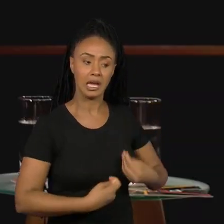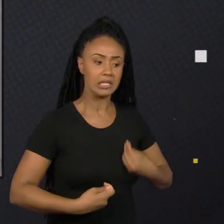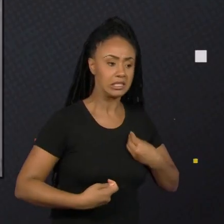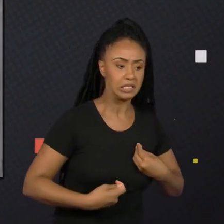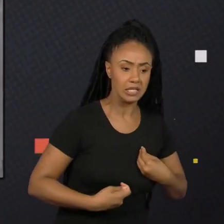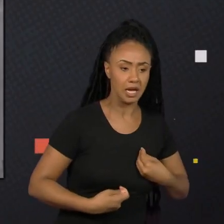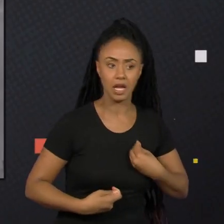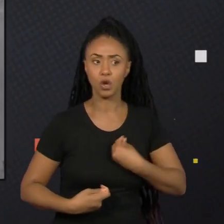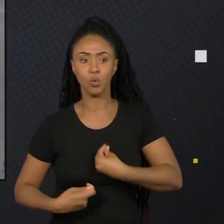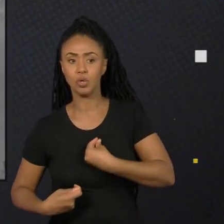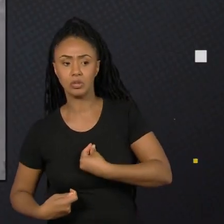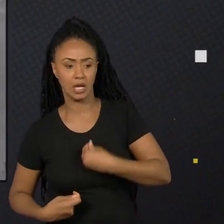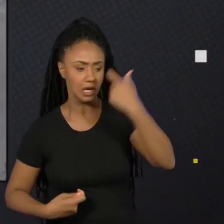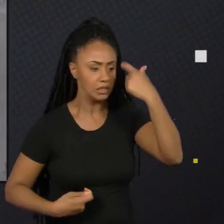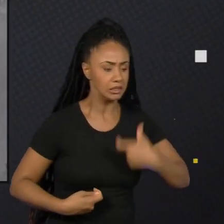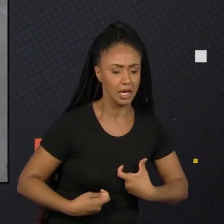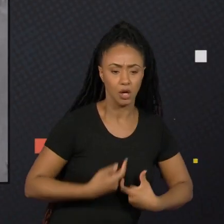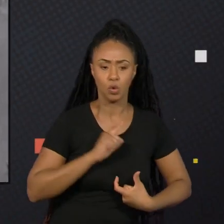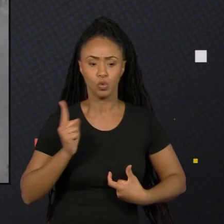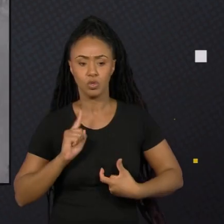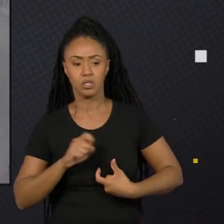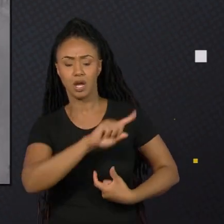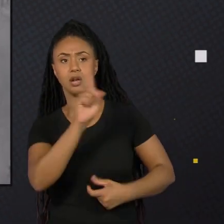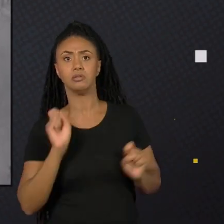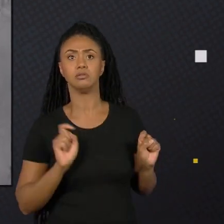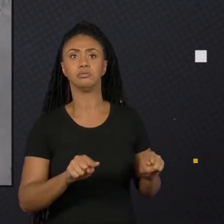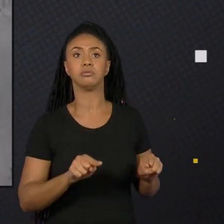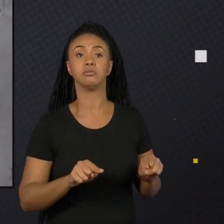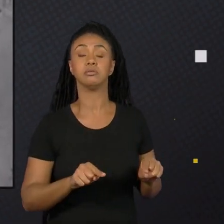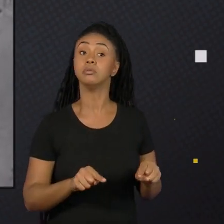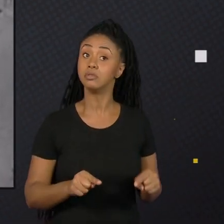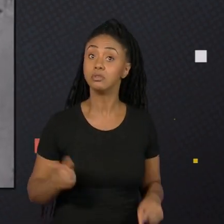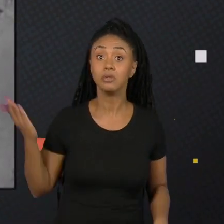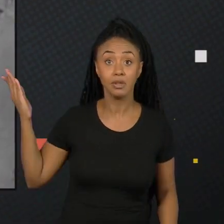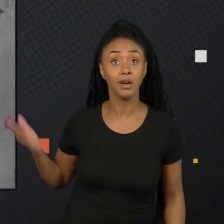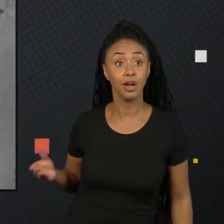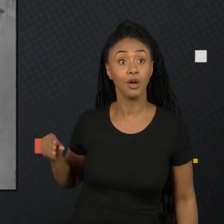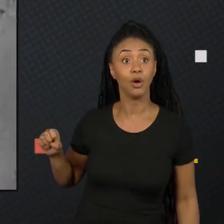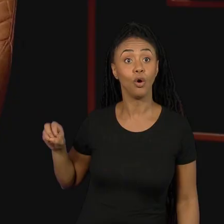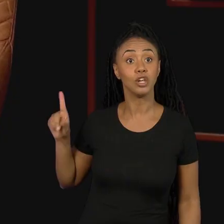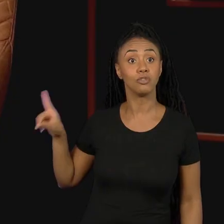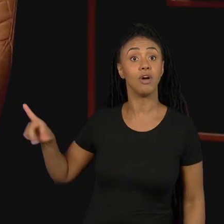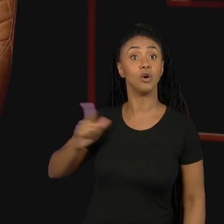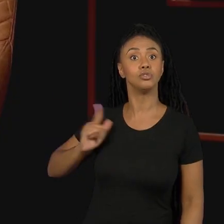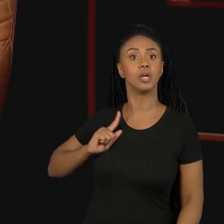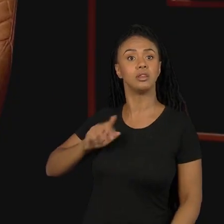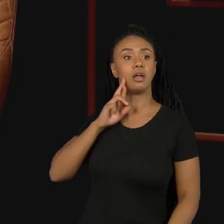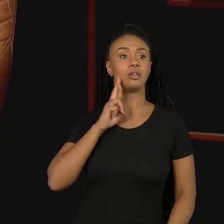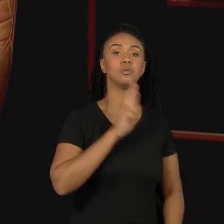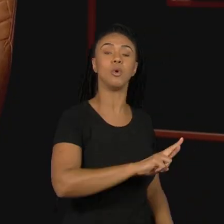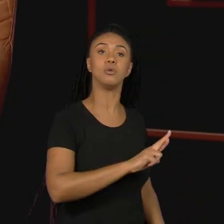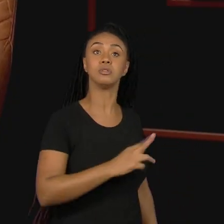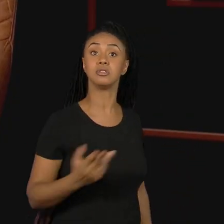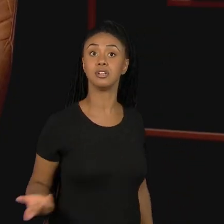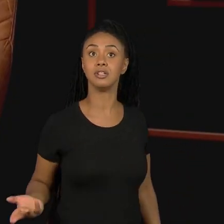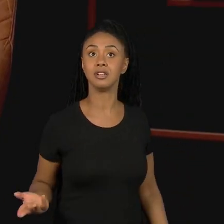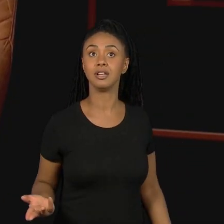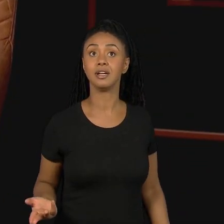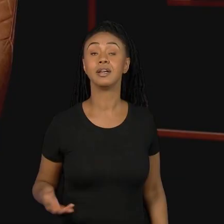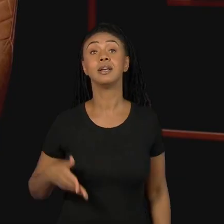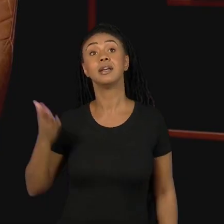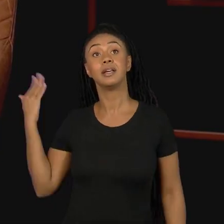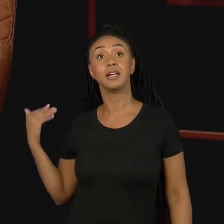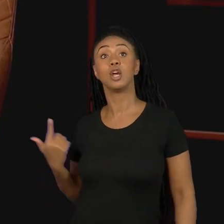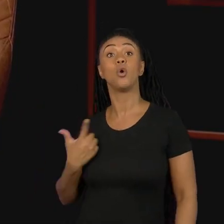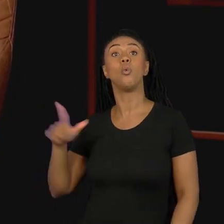cara. O Oswald teve o jornal Homem do Povo, junto com a Pagu, que logo foi pastelado, e o único patrocinador era o